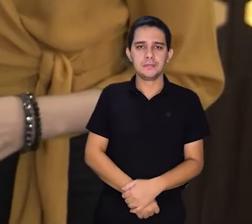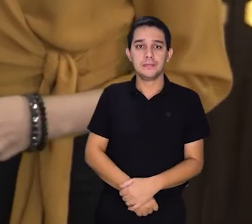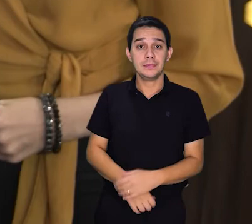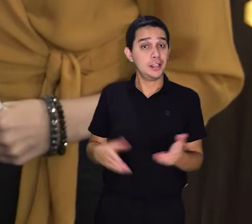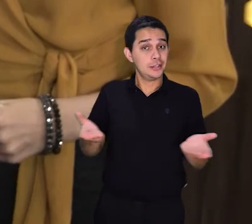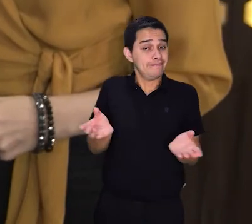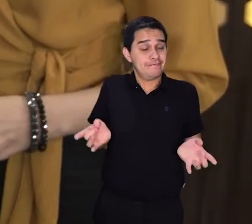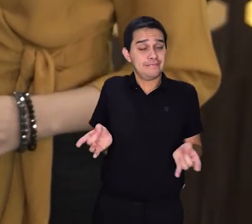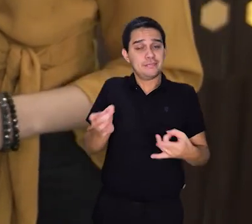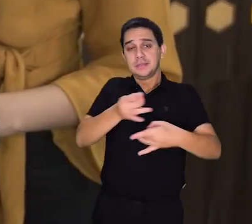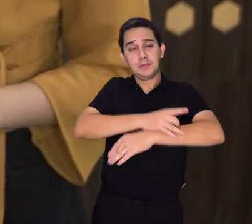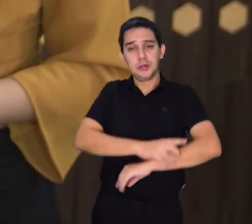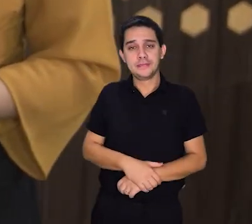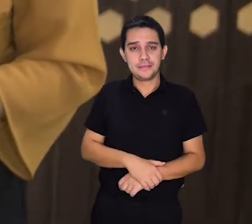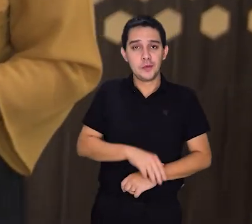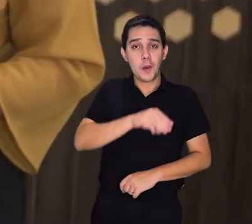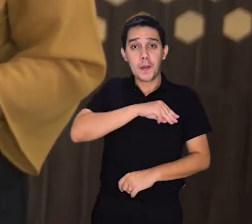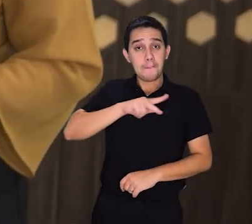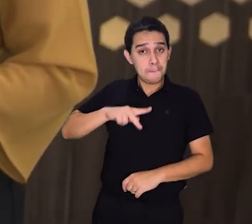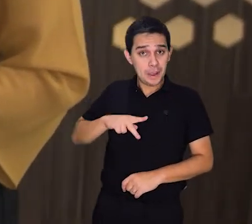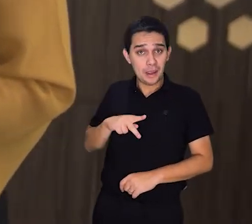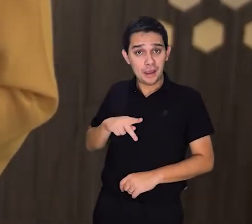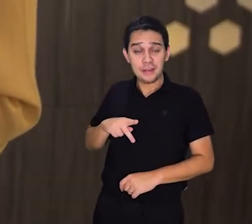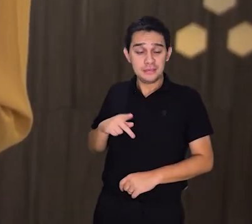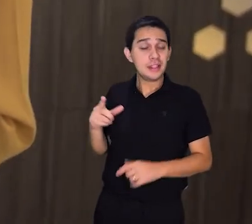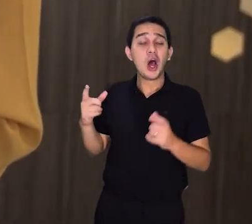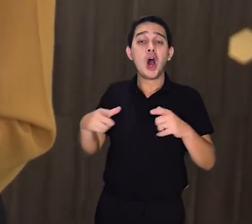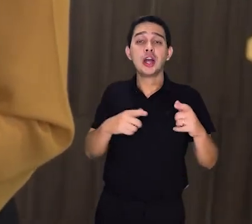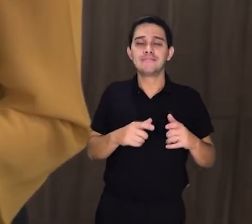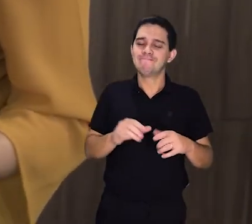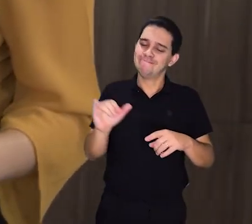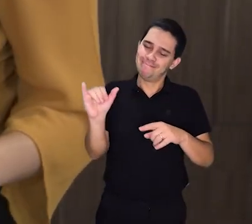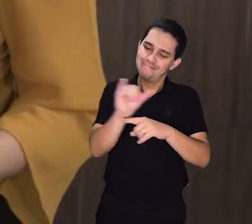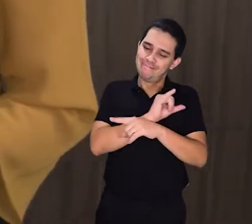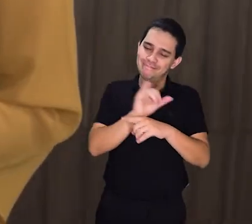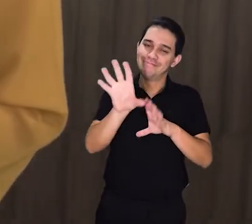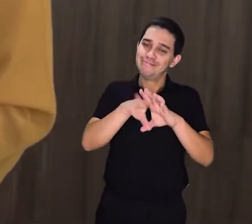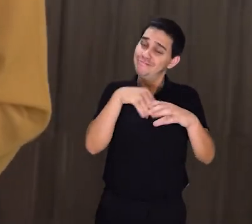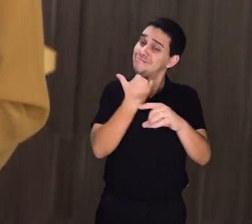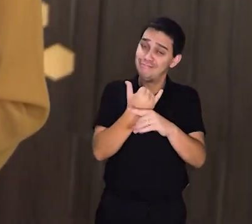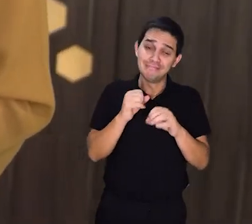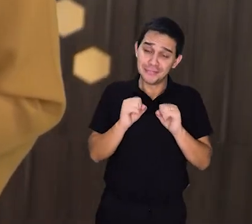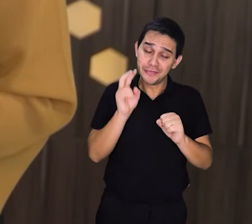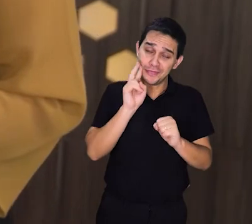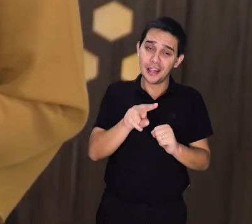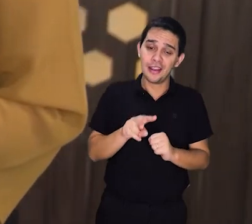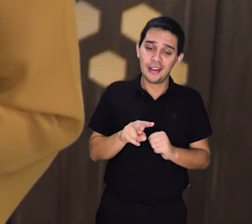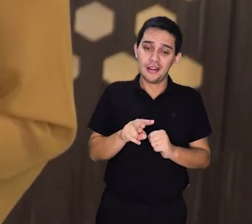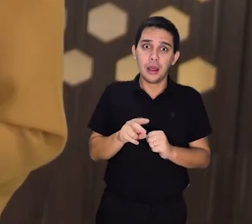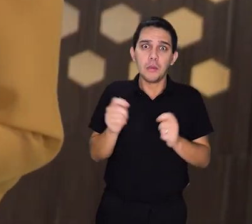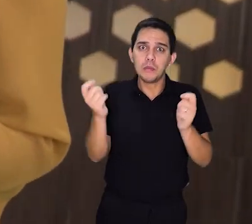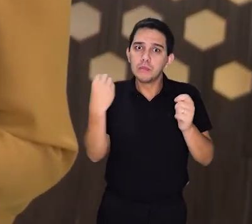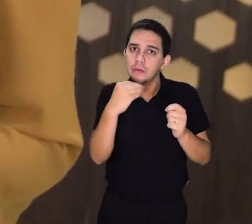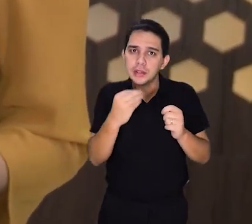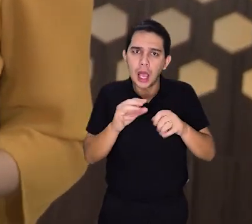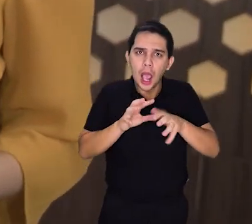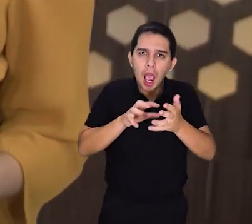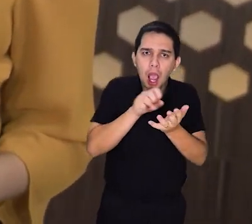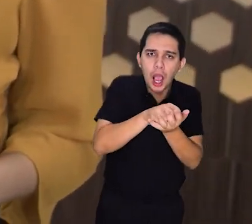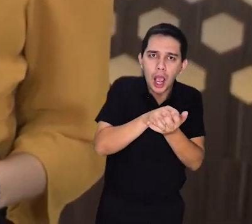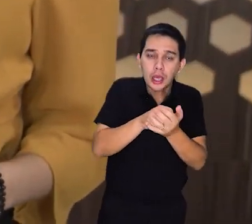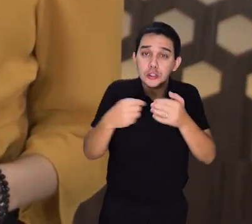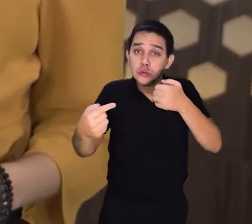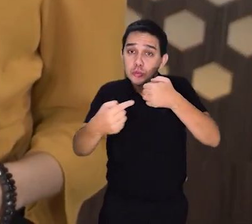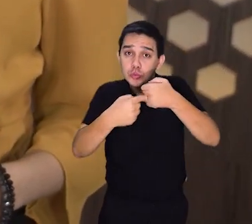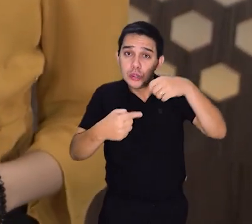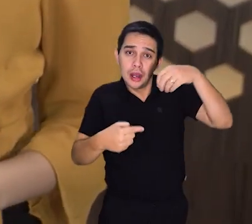nós ficamos por aqui. As edições do MP Cidadão estão disponíveis no canal do MPRJ no YouTube. Aproveite para se inscrever, ativar